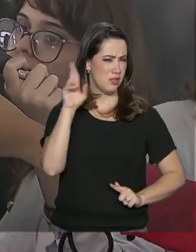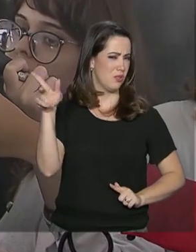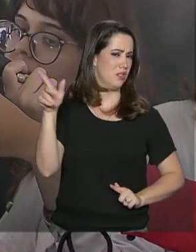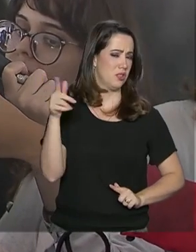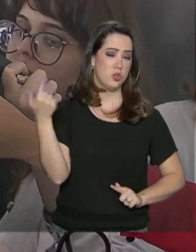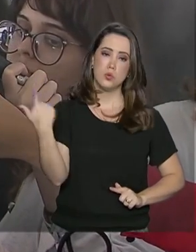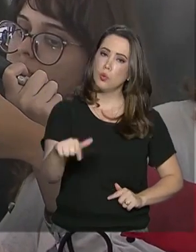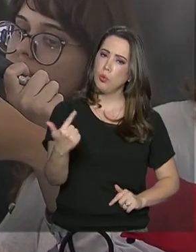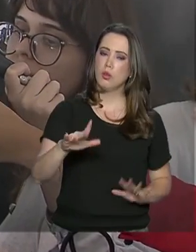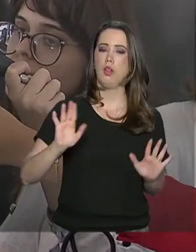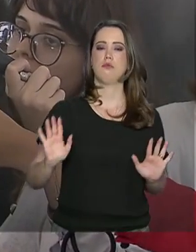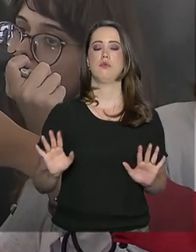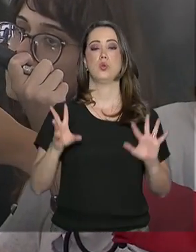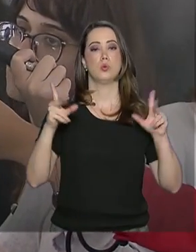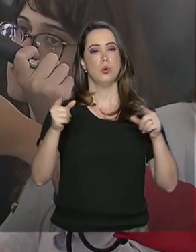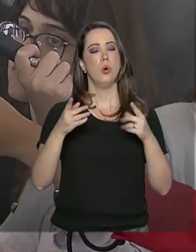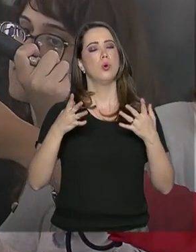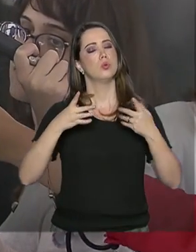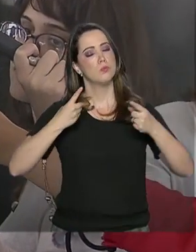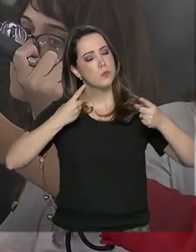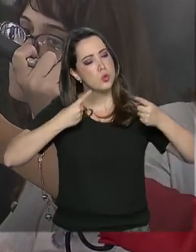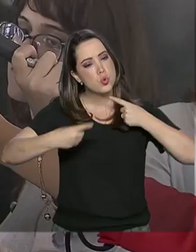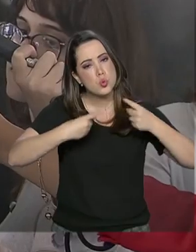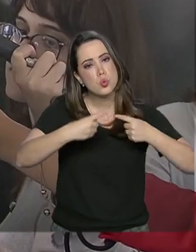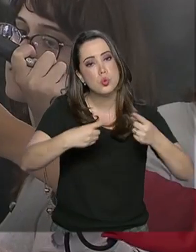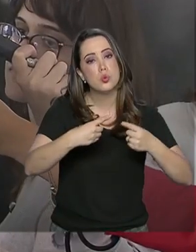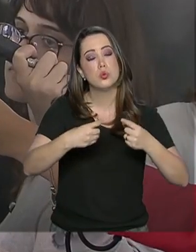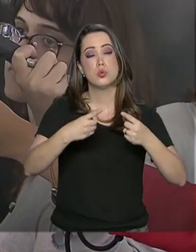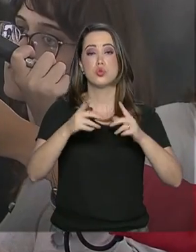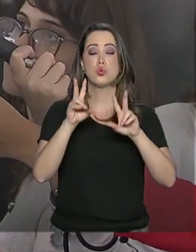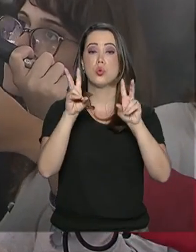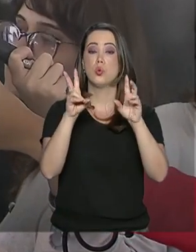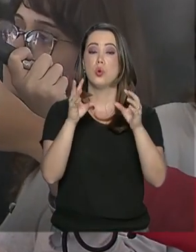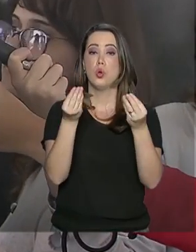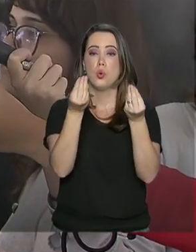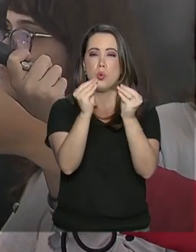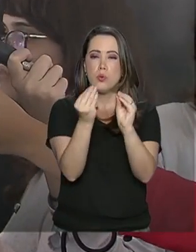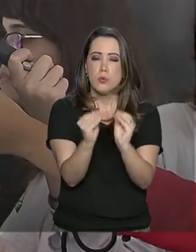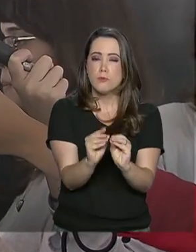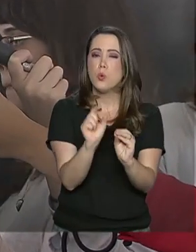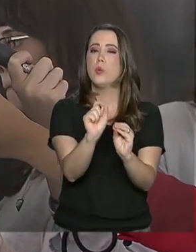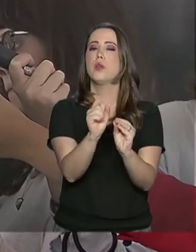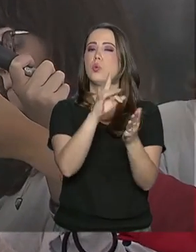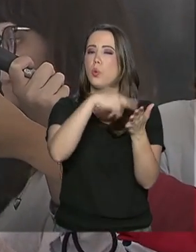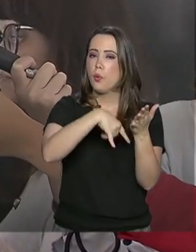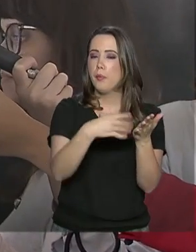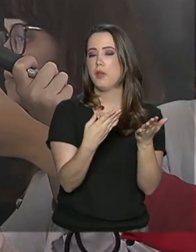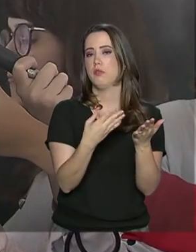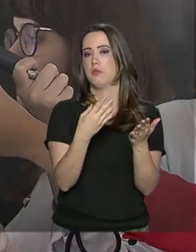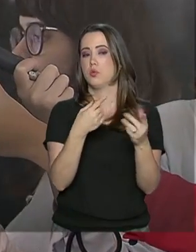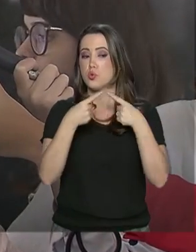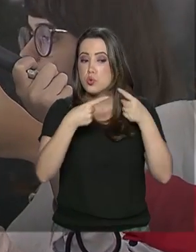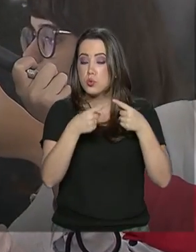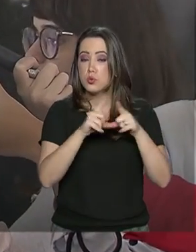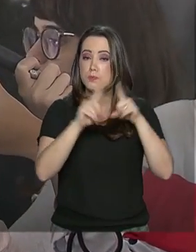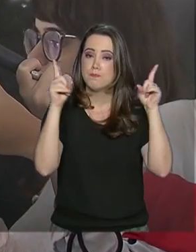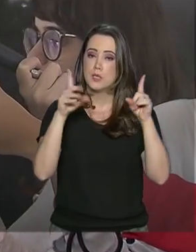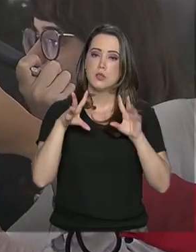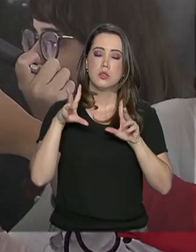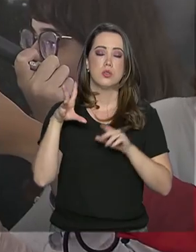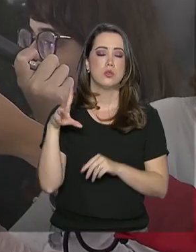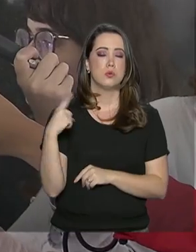que há discussões sobre o conteúdo da reforma da Previdência, mas todos estamos empenhados em fazer a